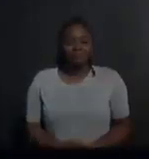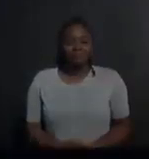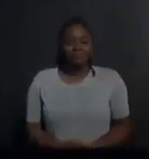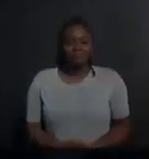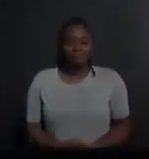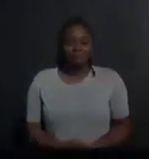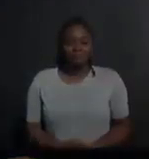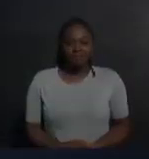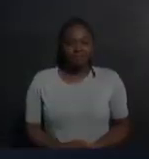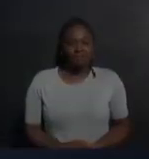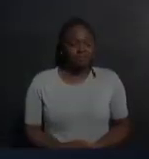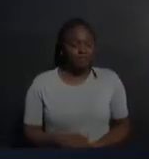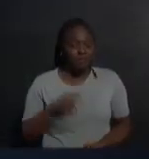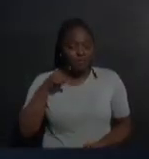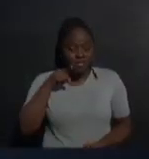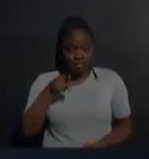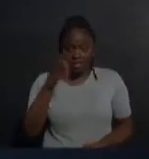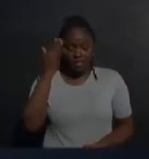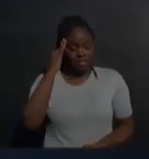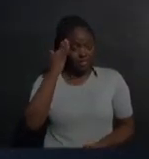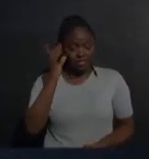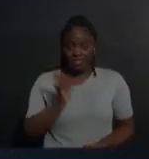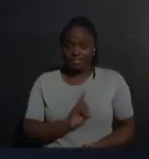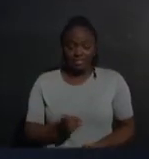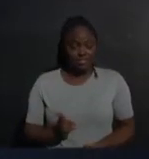Eu não estou entendendo.